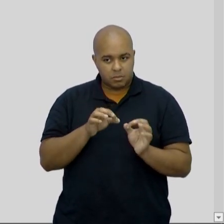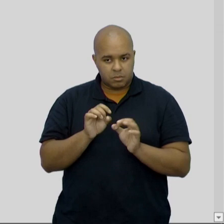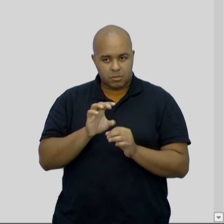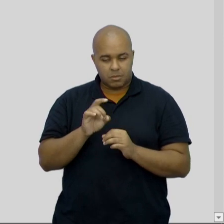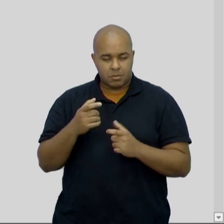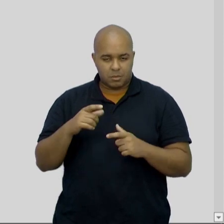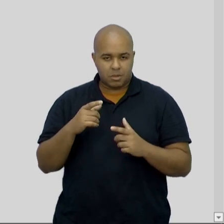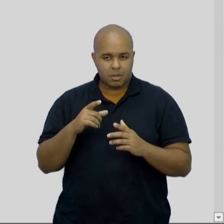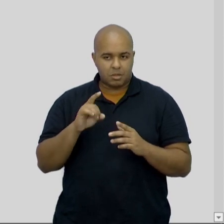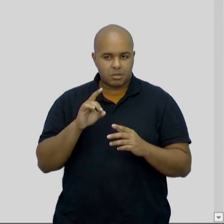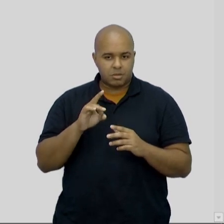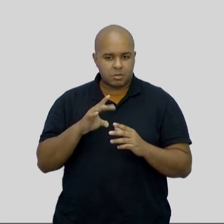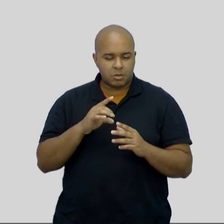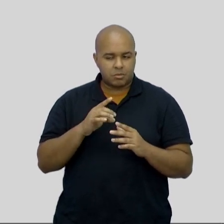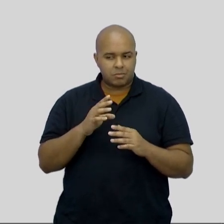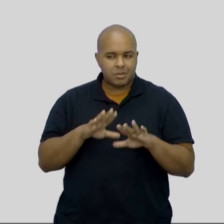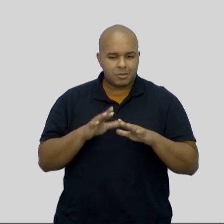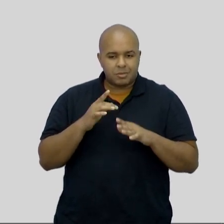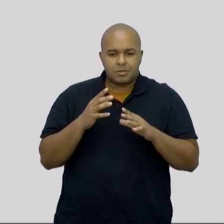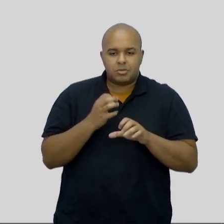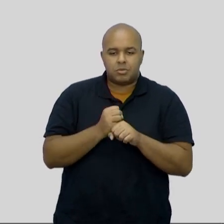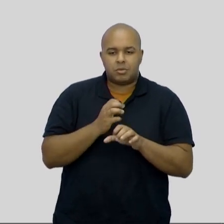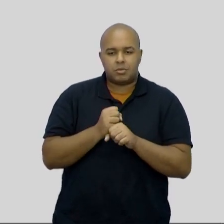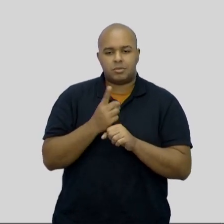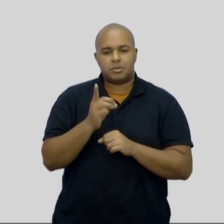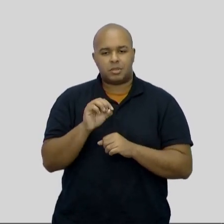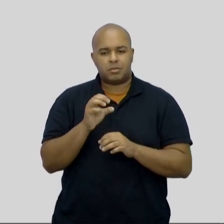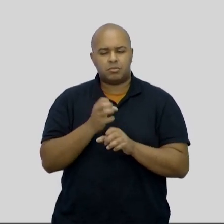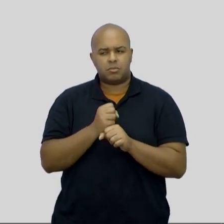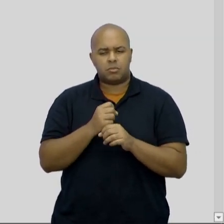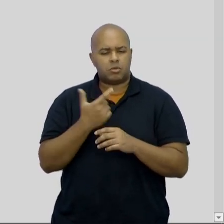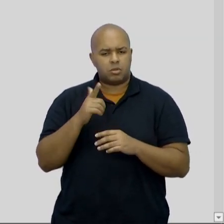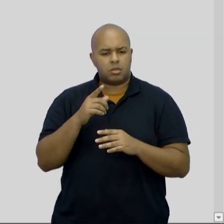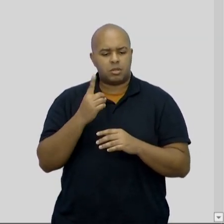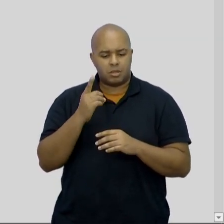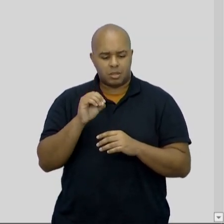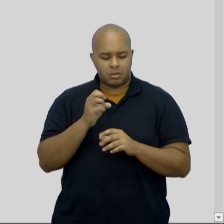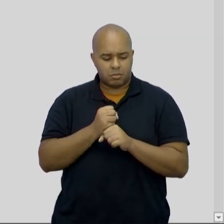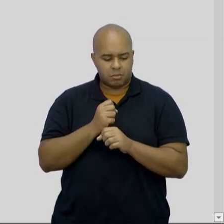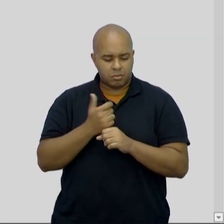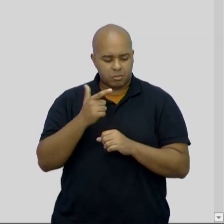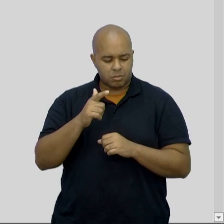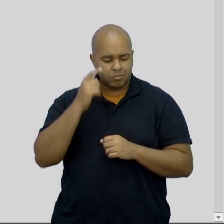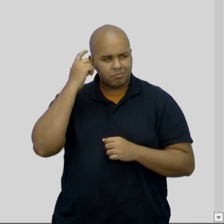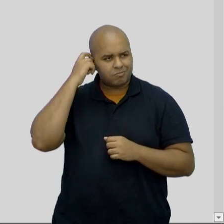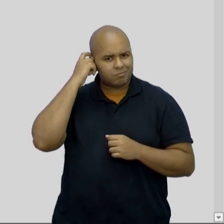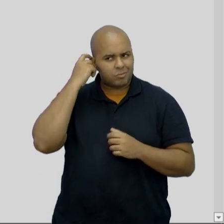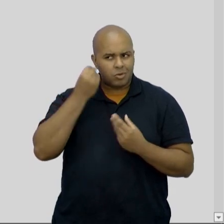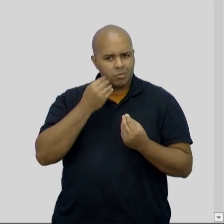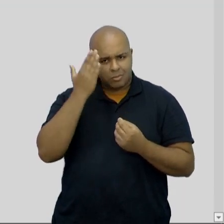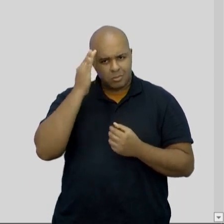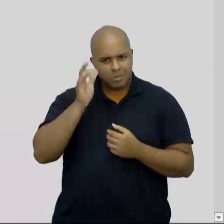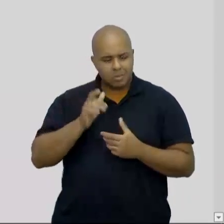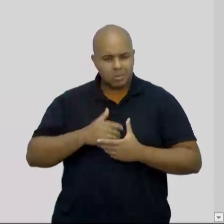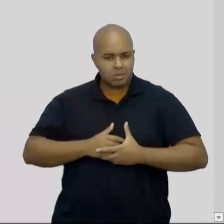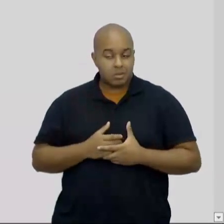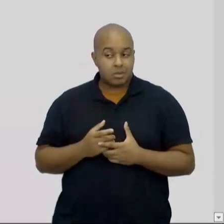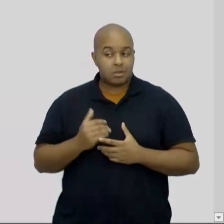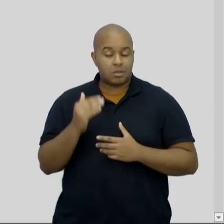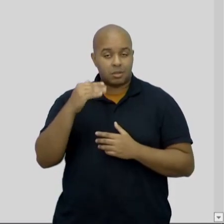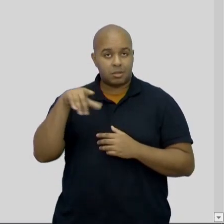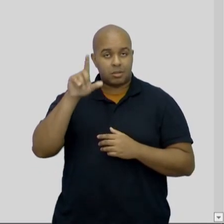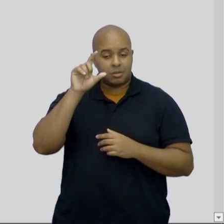era que somem ao menos 10 pontos. Pera aí, mas como assim pontos? Como que eu sei esses pontos? Lá